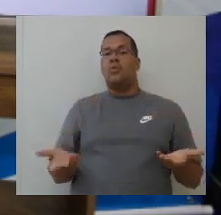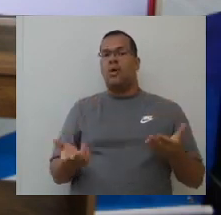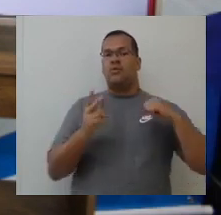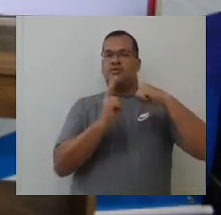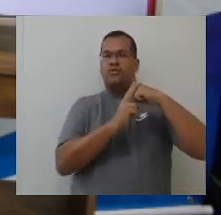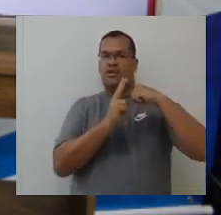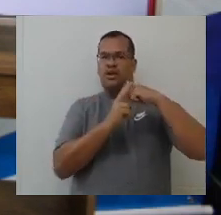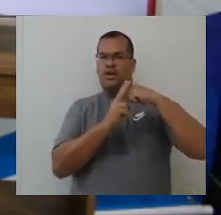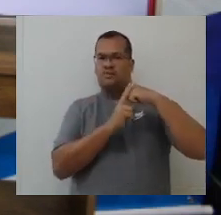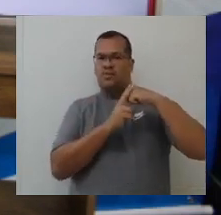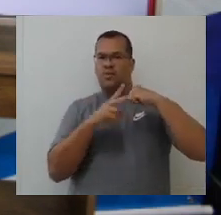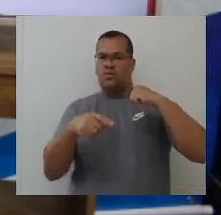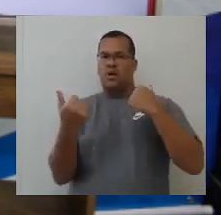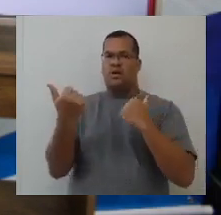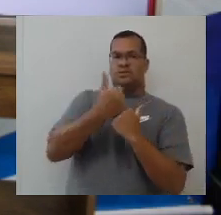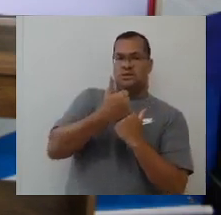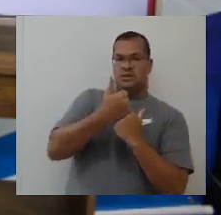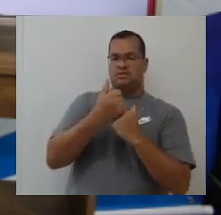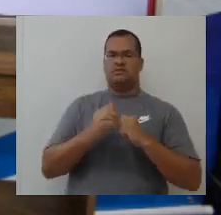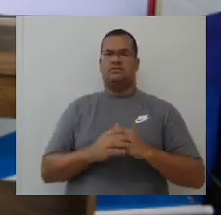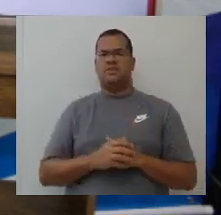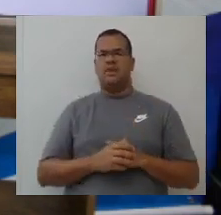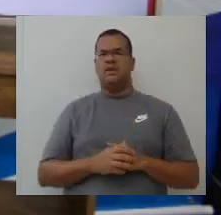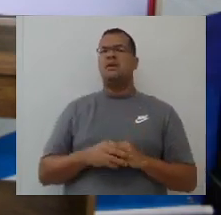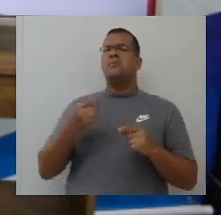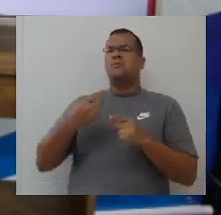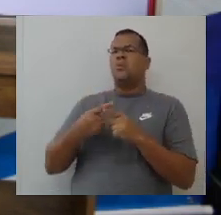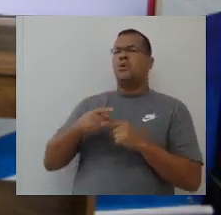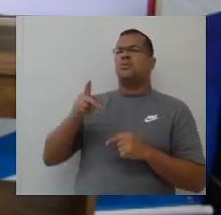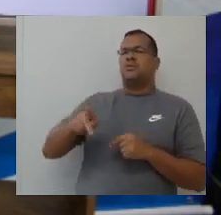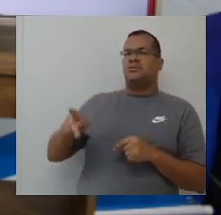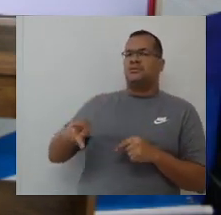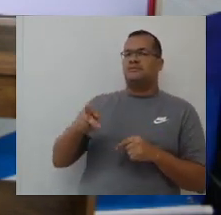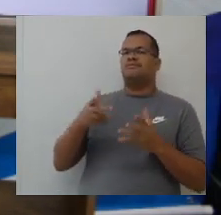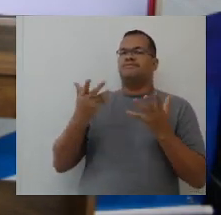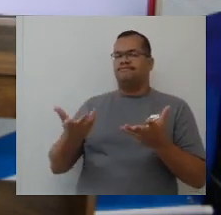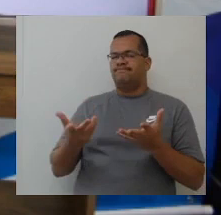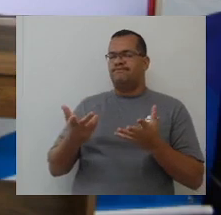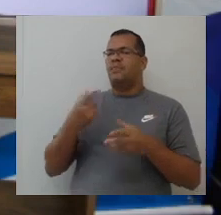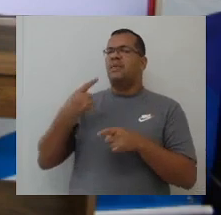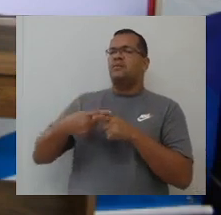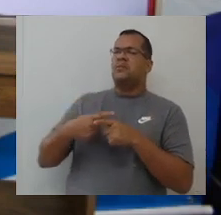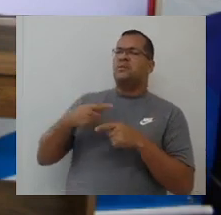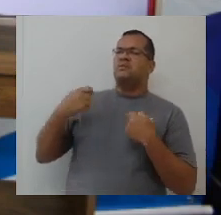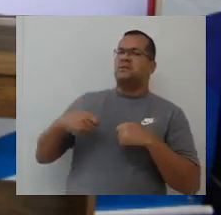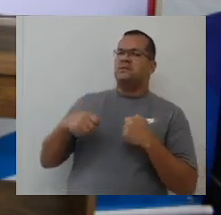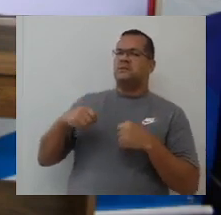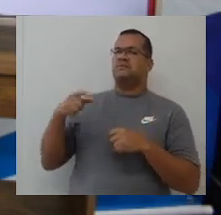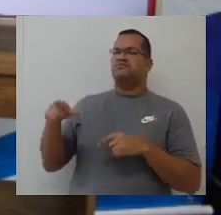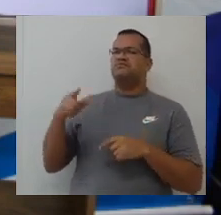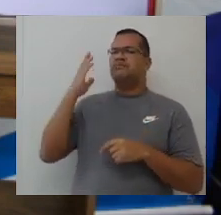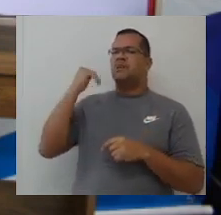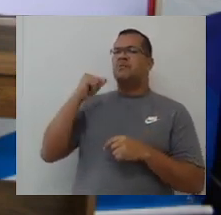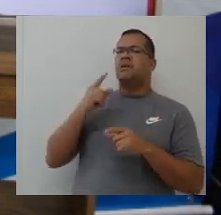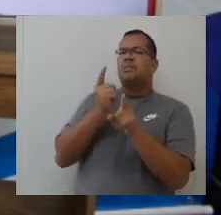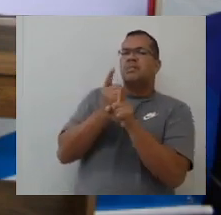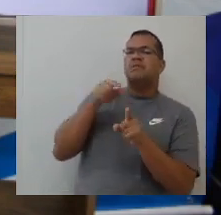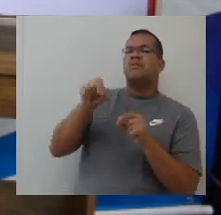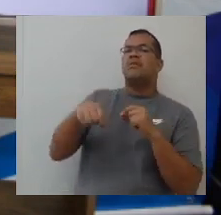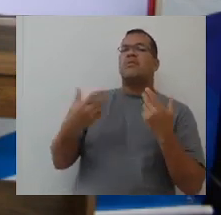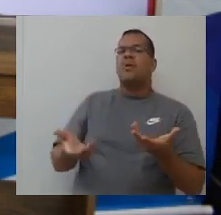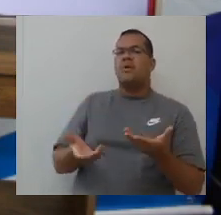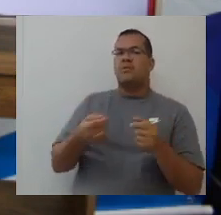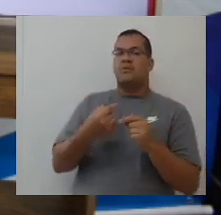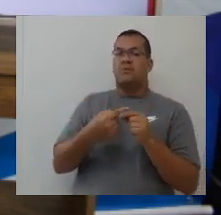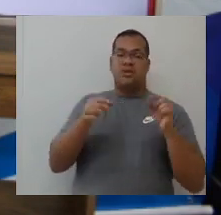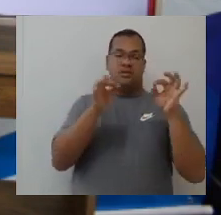verbo auxiliar desse tempo verbal? Por que, Rafael? Por que mesmo que eu vou precisar identificar esse tempo verbal? Porque a minha construção